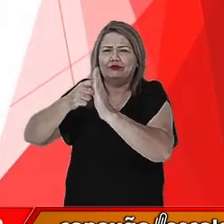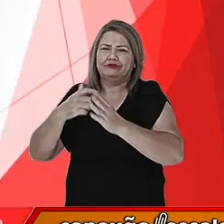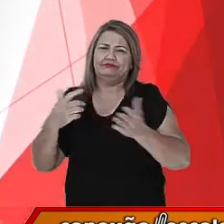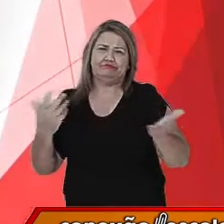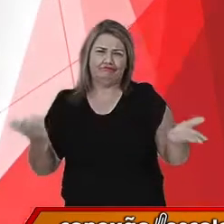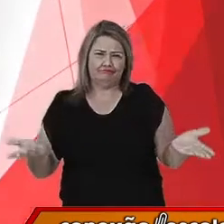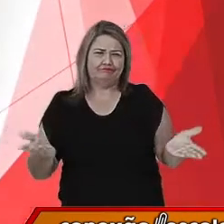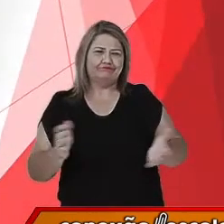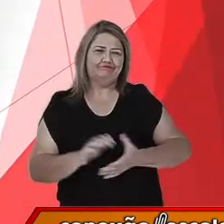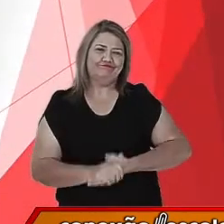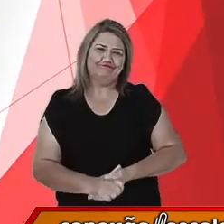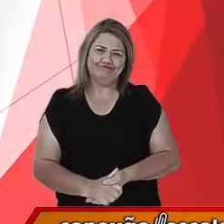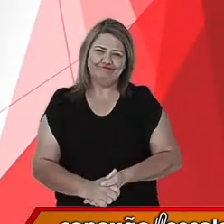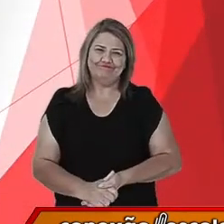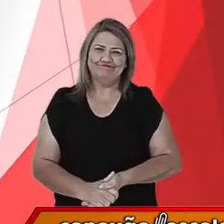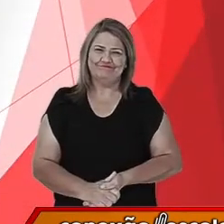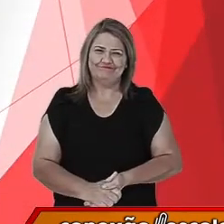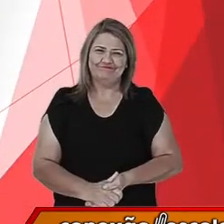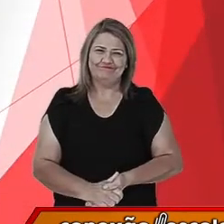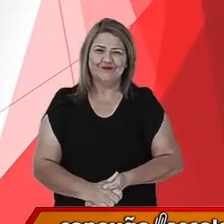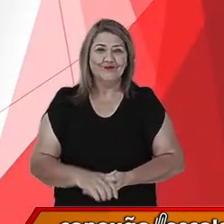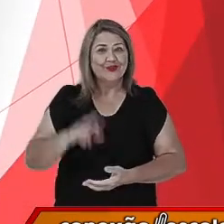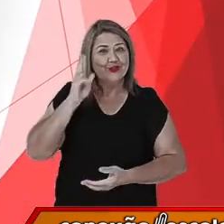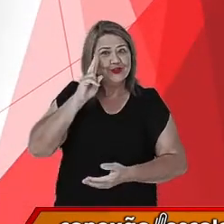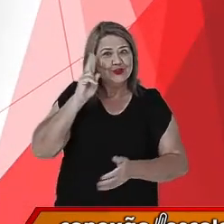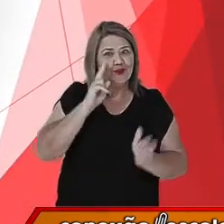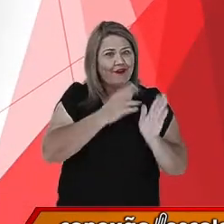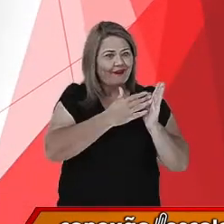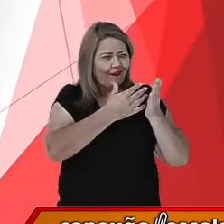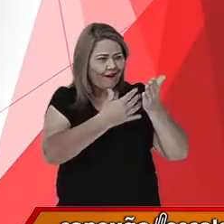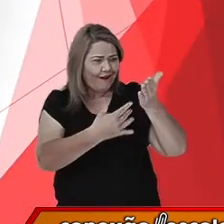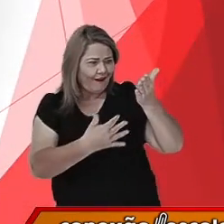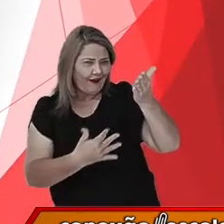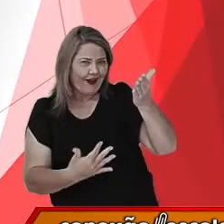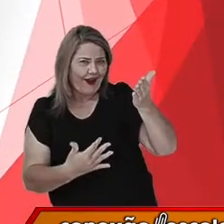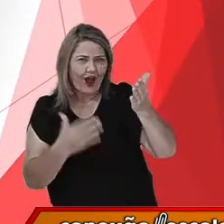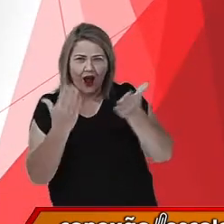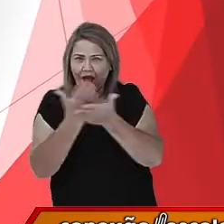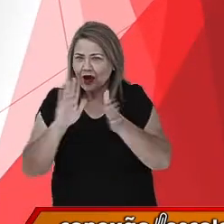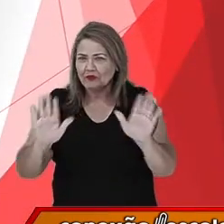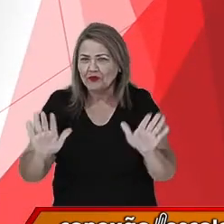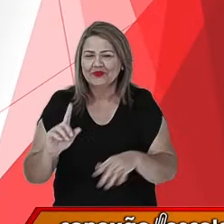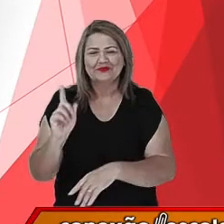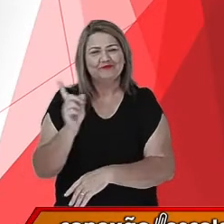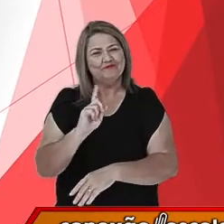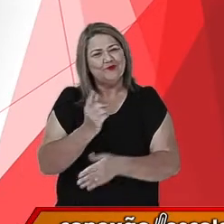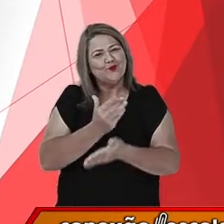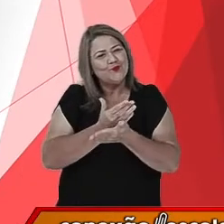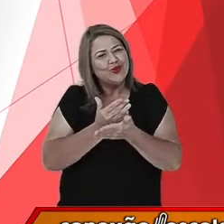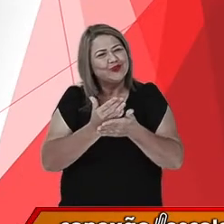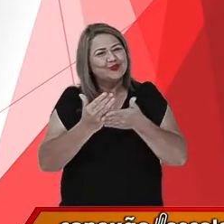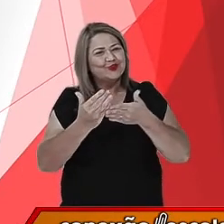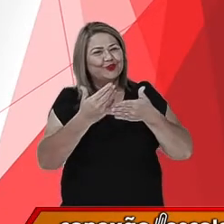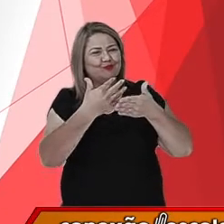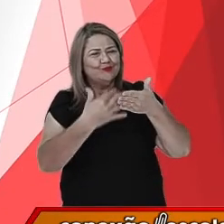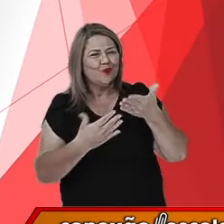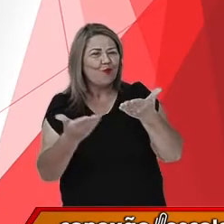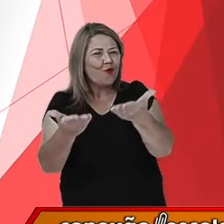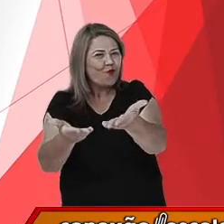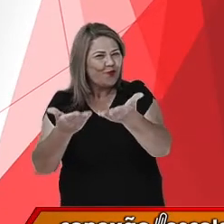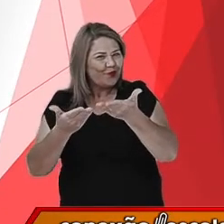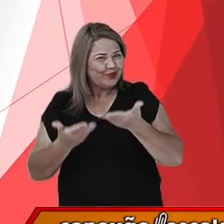Bem, essa história não acaba aqui. Esse é apenas o início. E eu te convido, eu